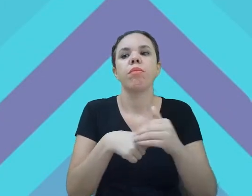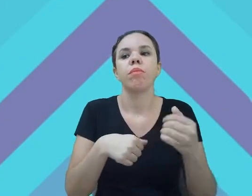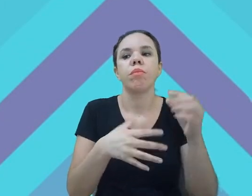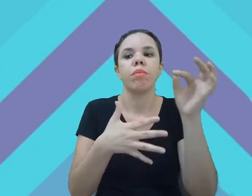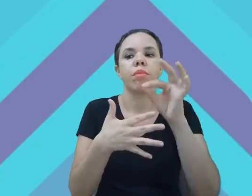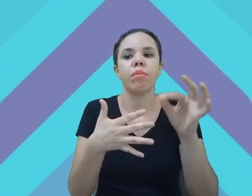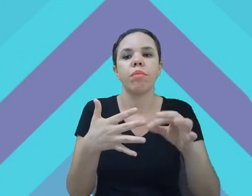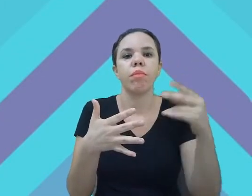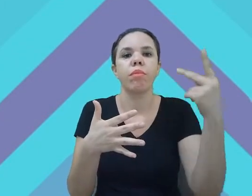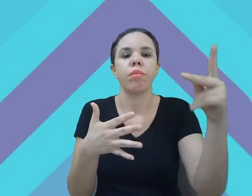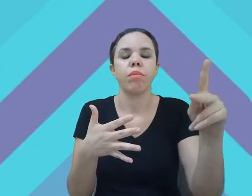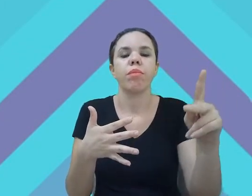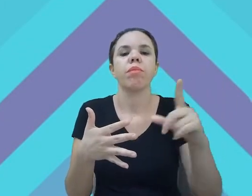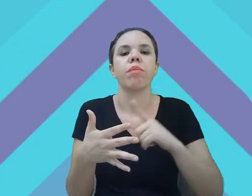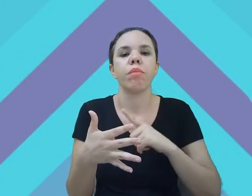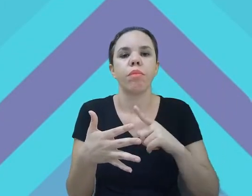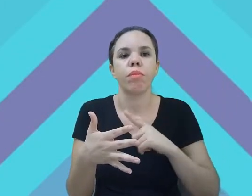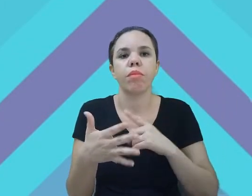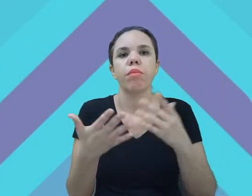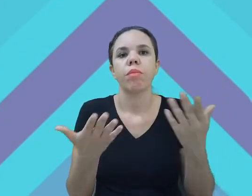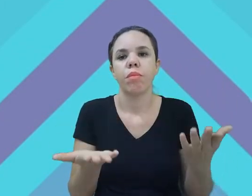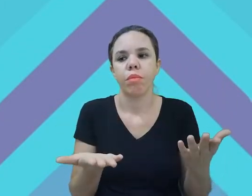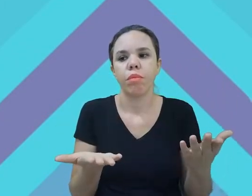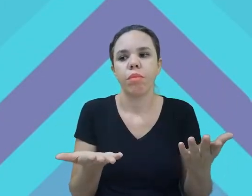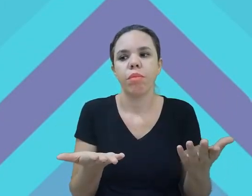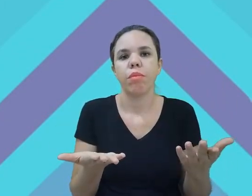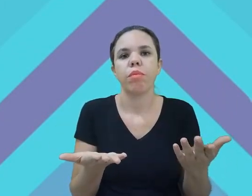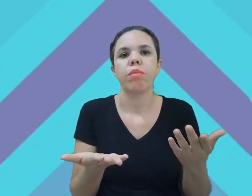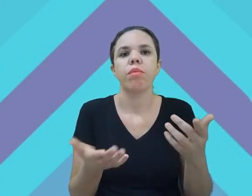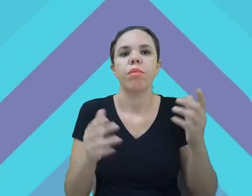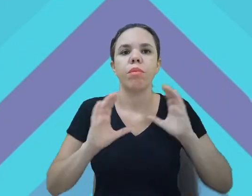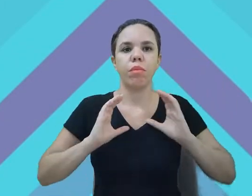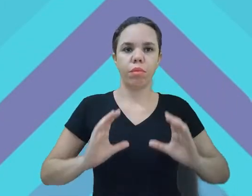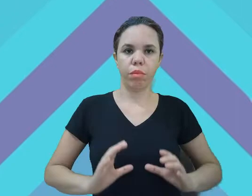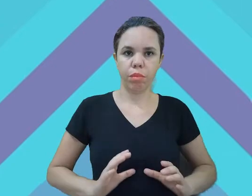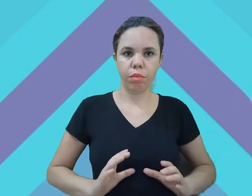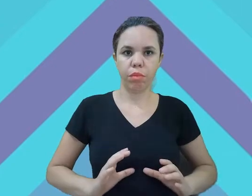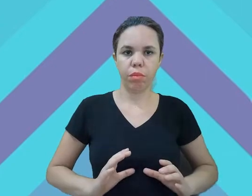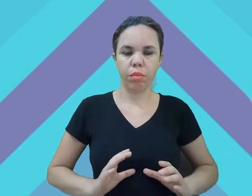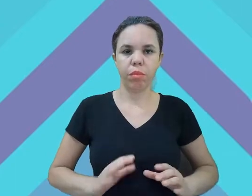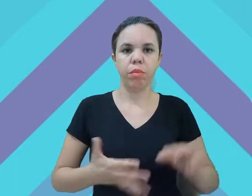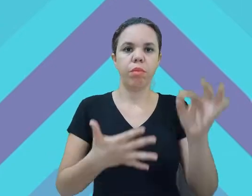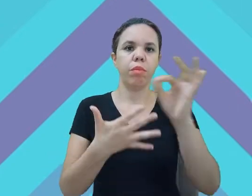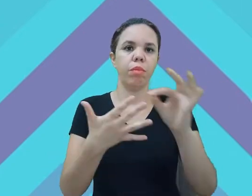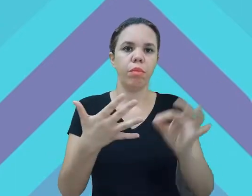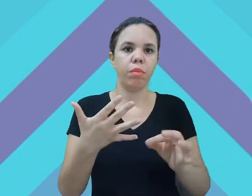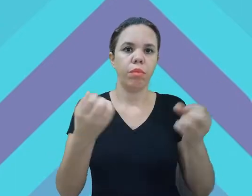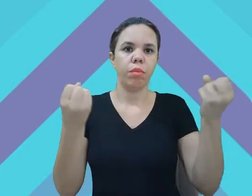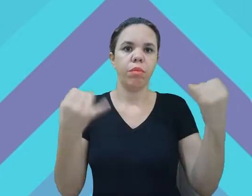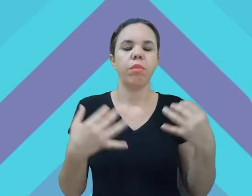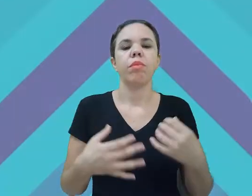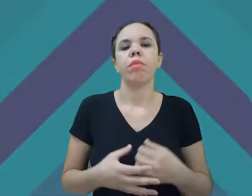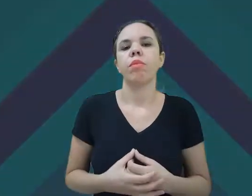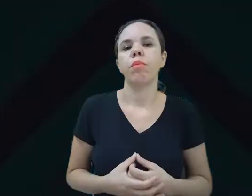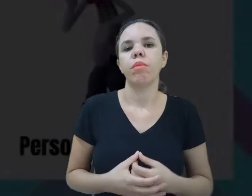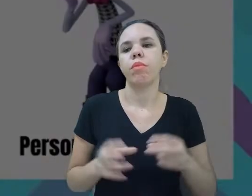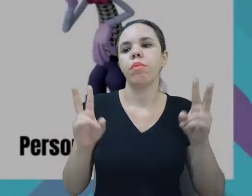psicoafetivo de cada traço e logo depois sobre a dinâmica de comportamento de cada